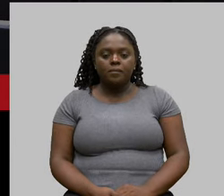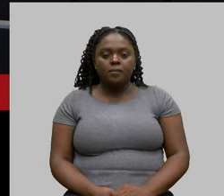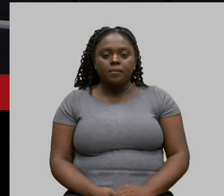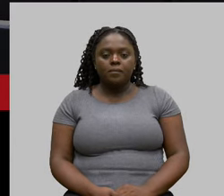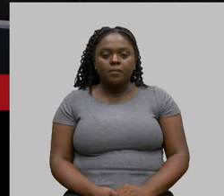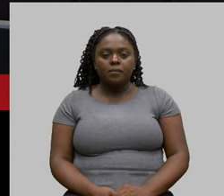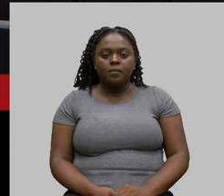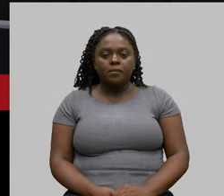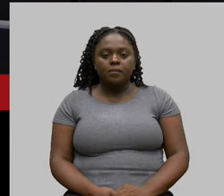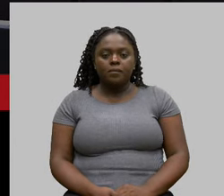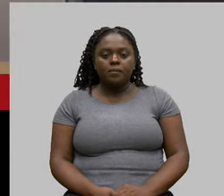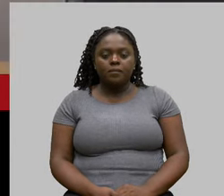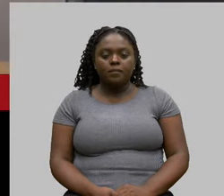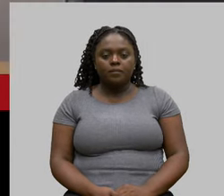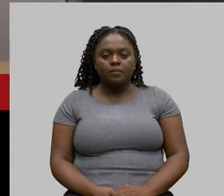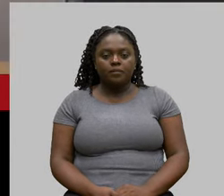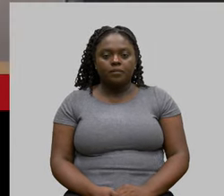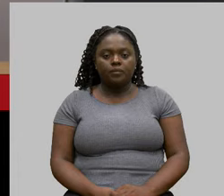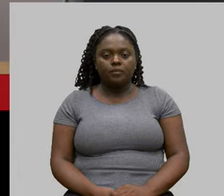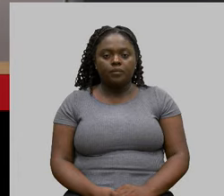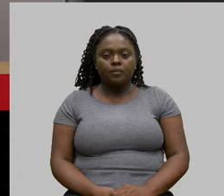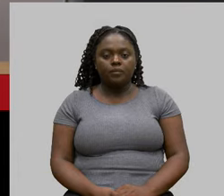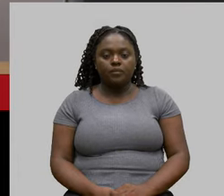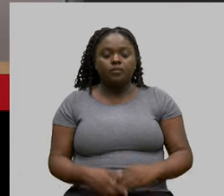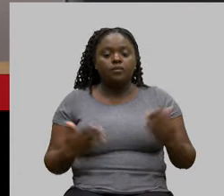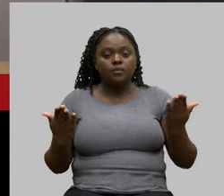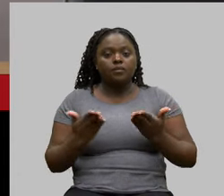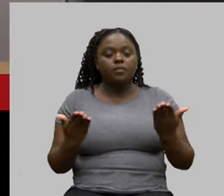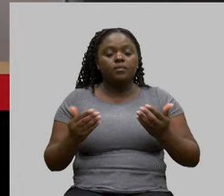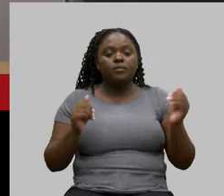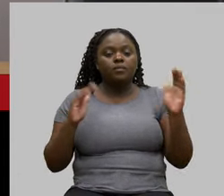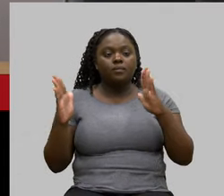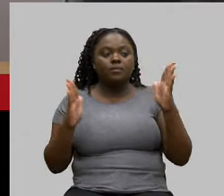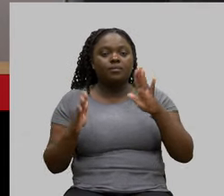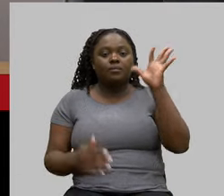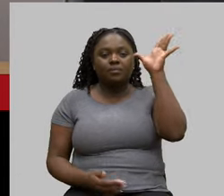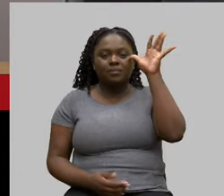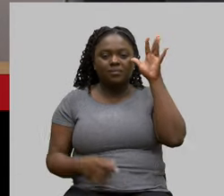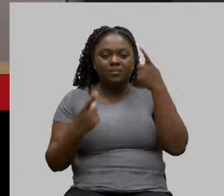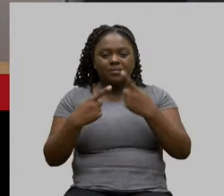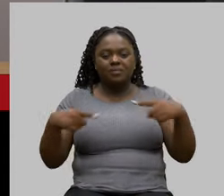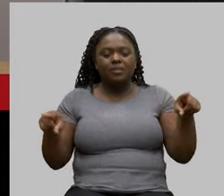fisco nesse momento ouviremos o Hino Nacional